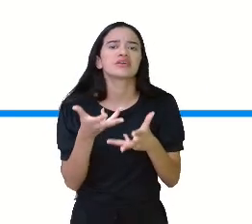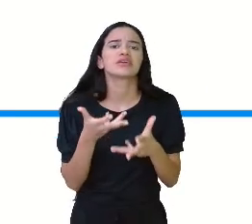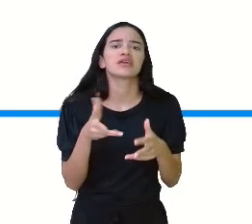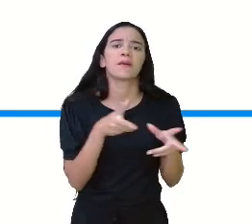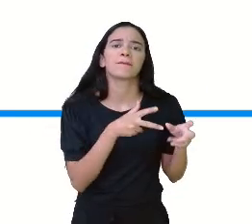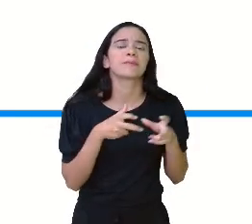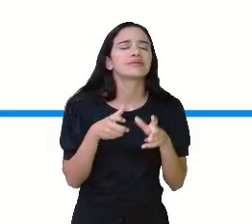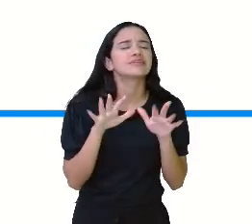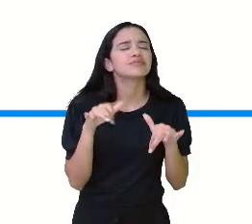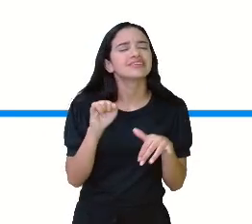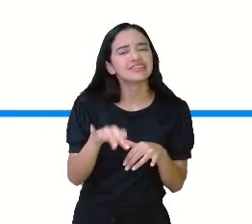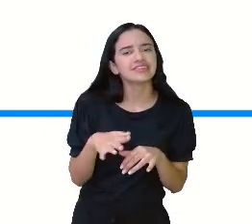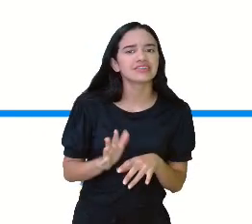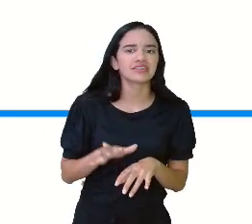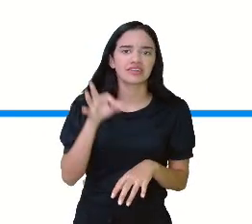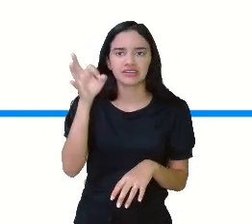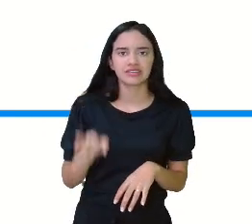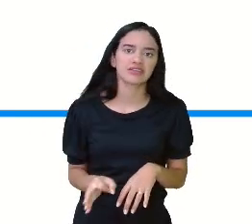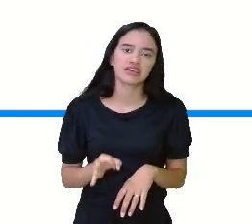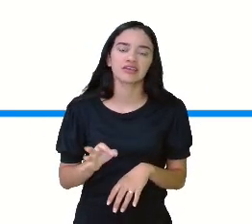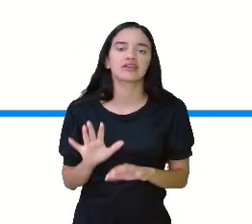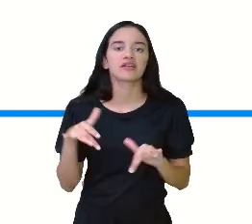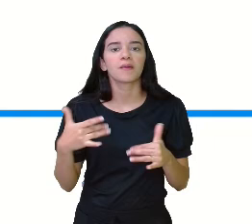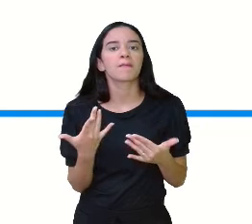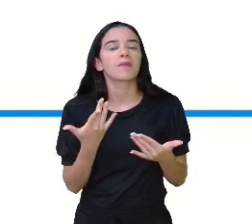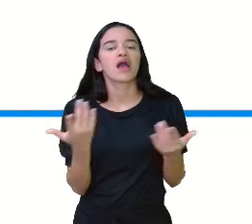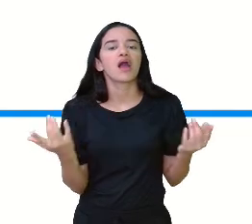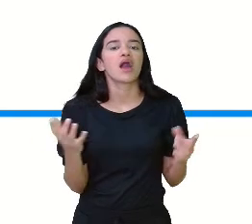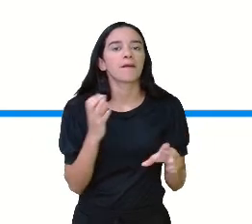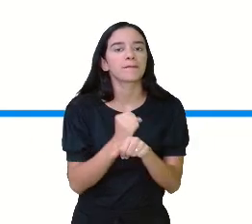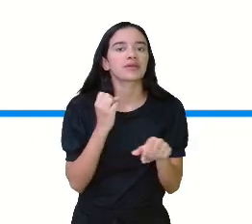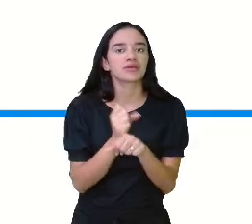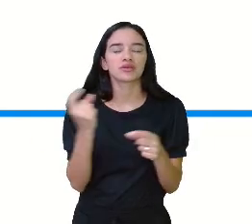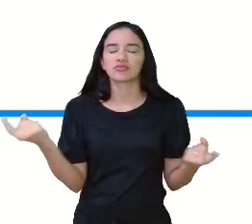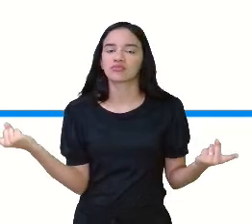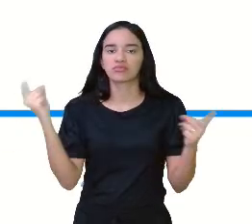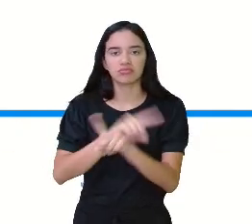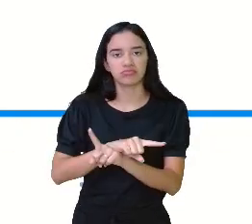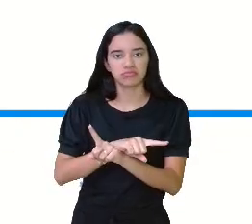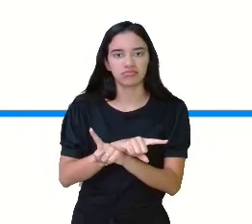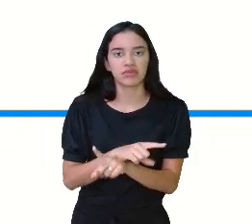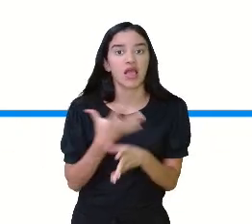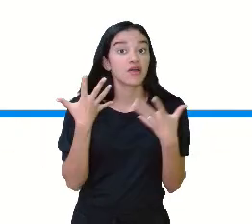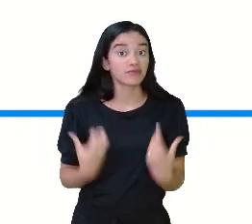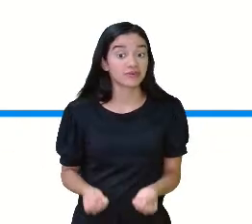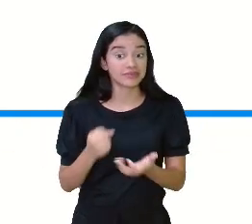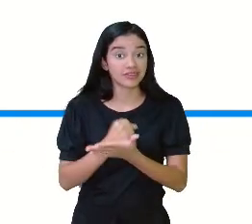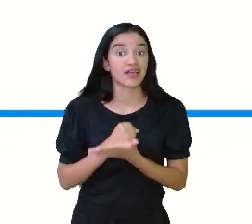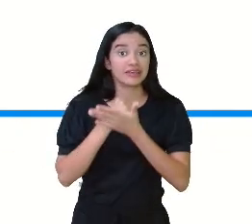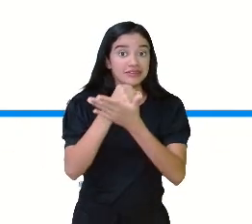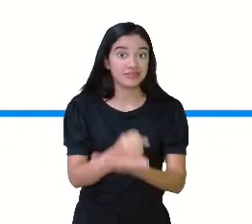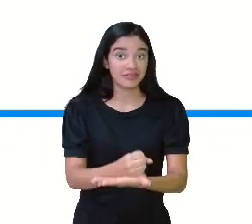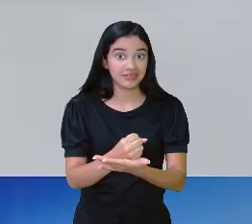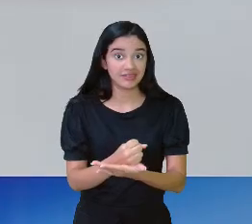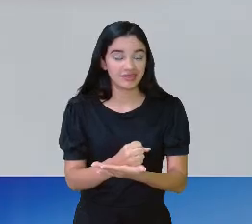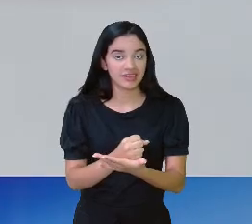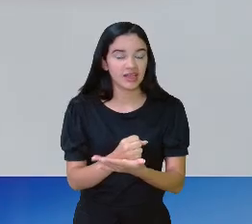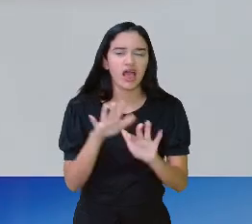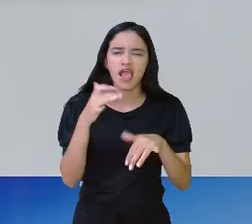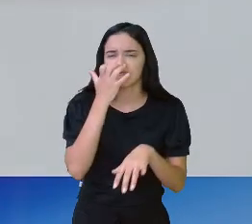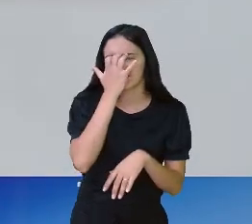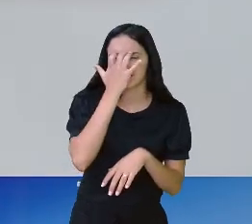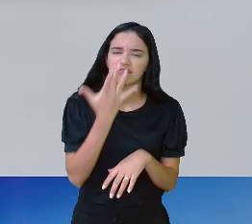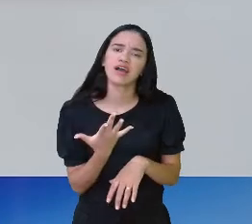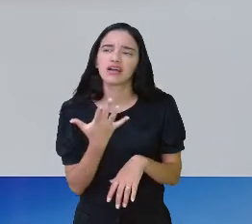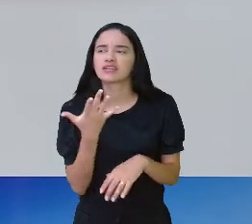conferir se está certo, aplicando a operação inversa da divisão. Vamos ajudá-lo a conferir. Essa é muito